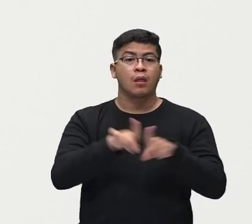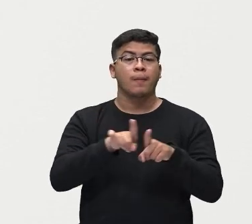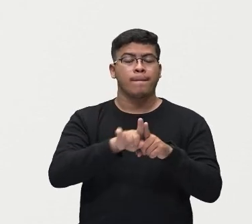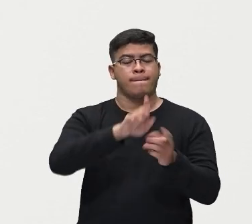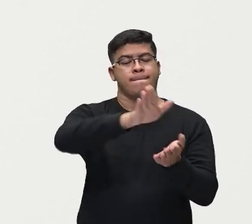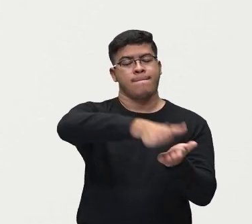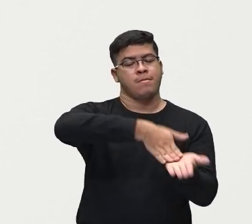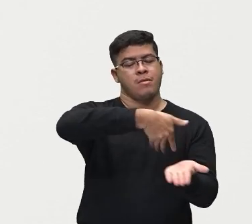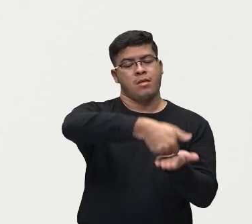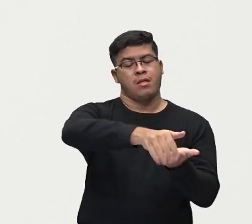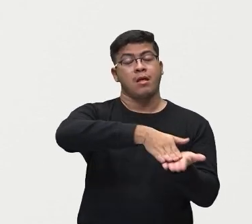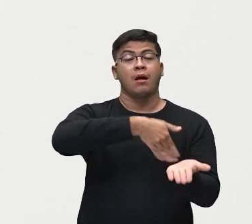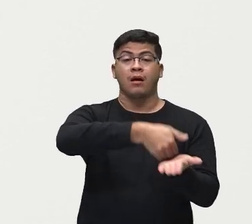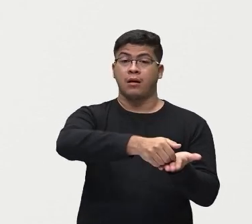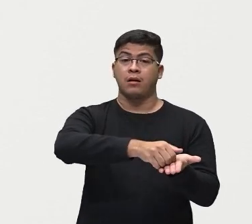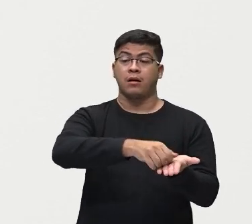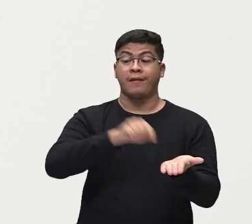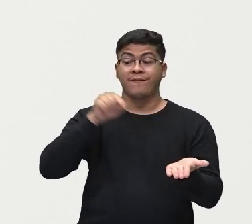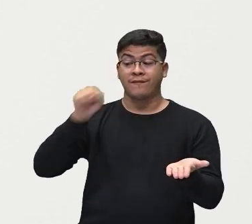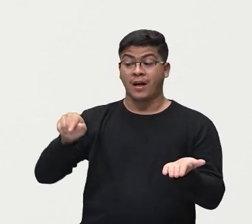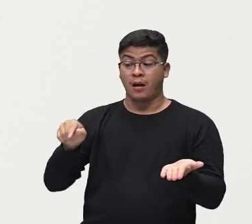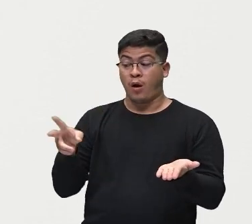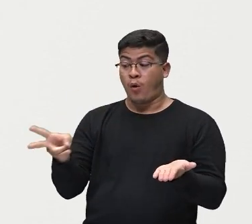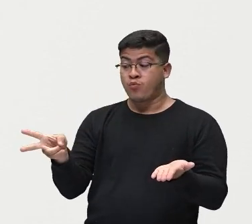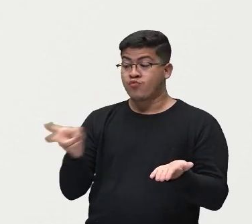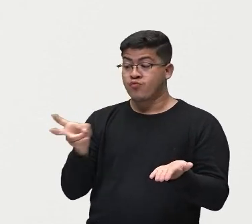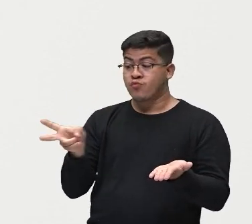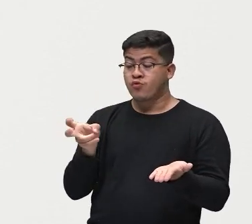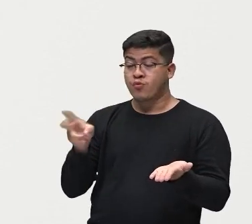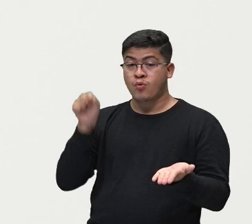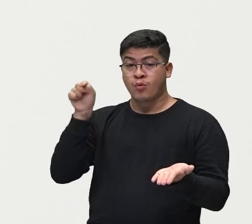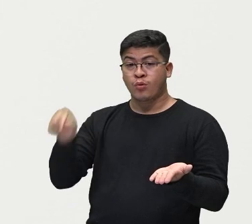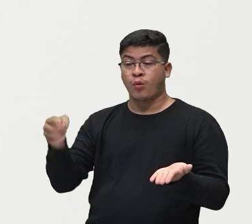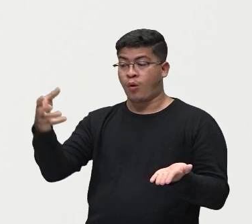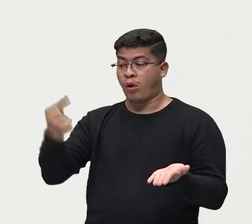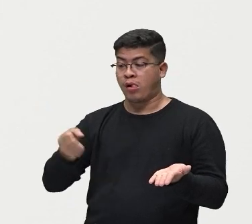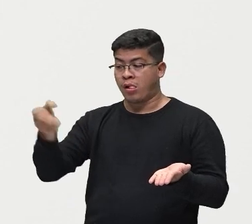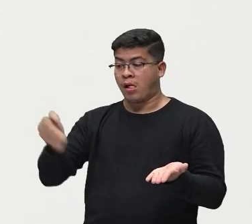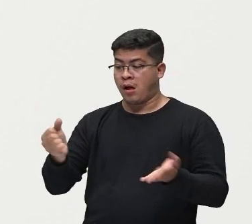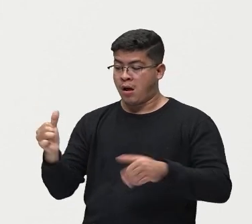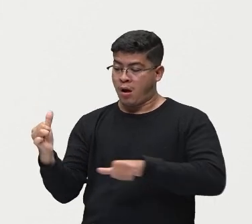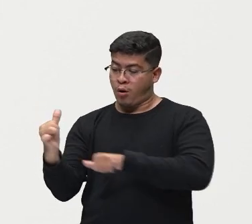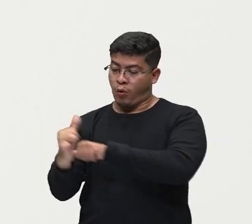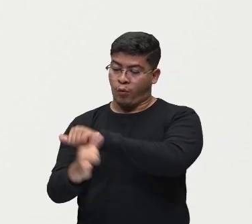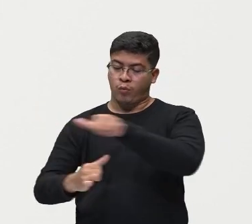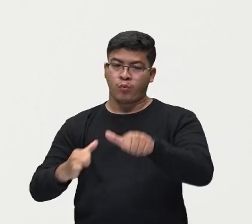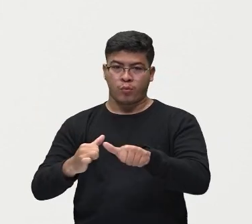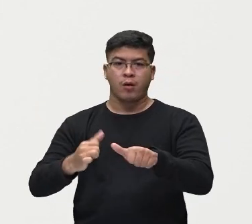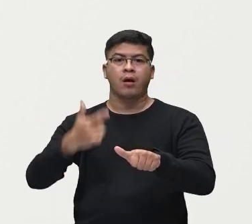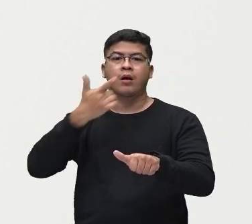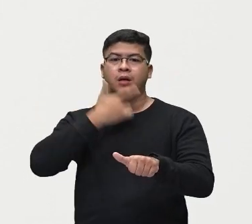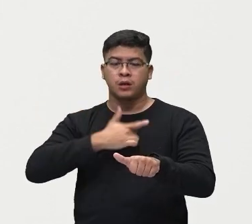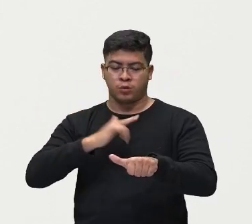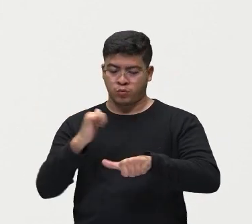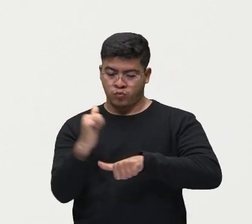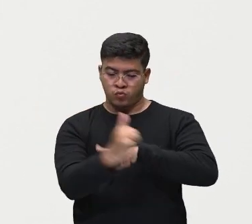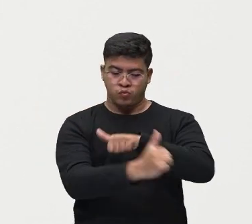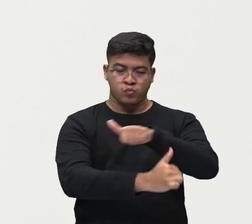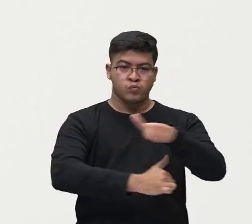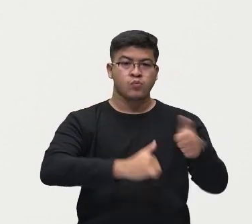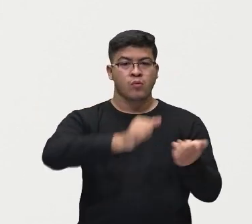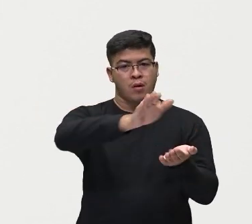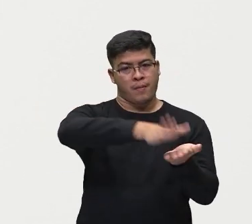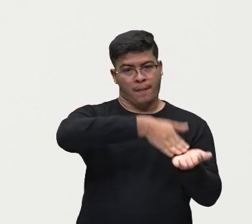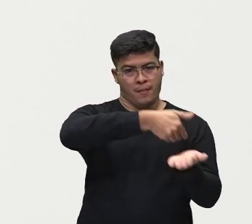aplicabilidade da termodinâmica, porque eles usam a transferência de calor, ou seja,